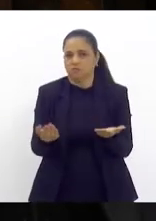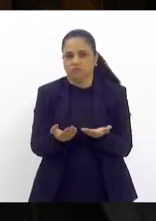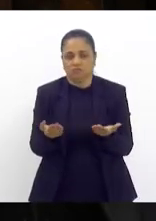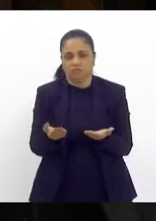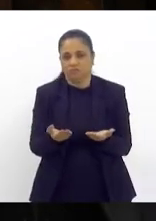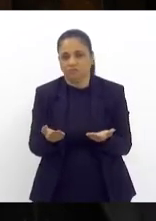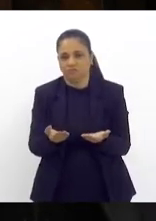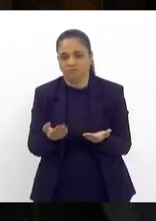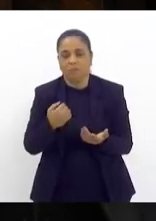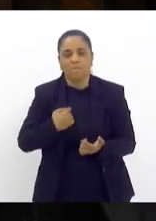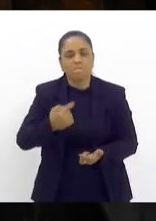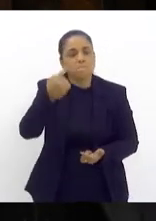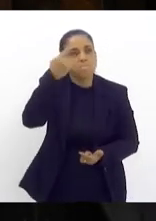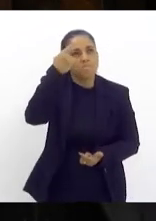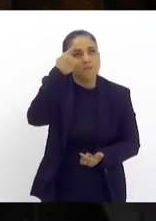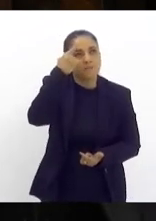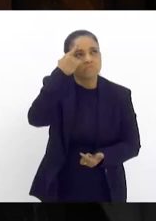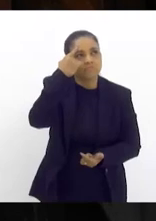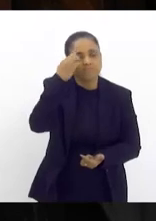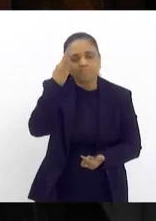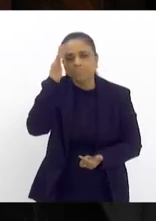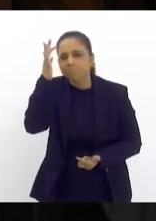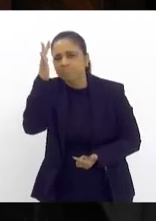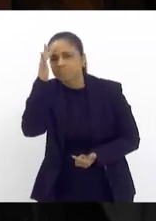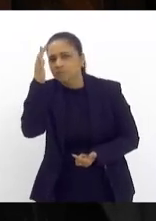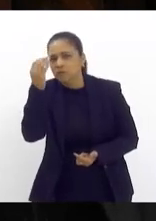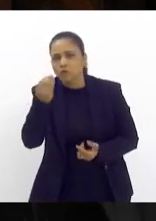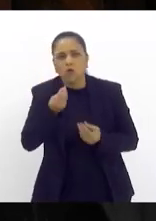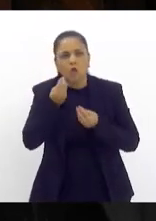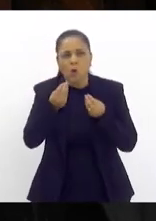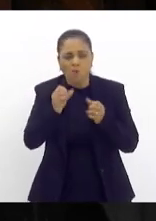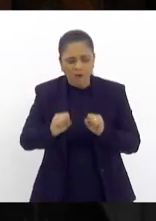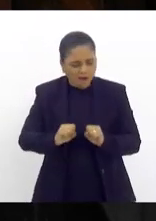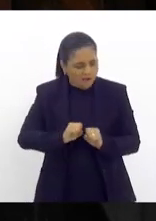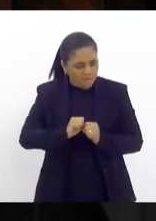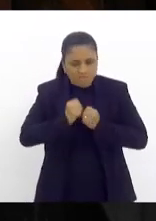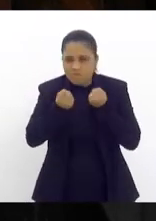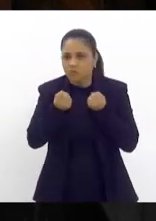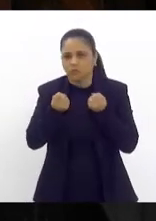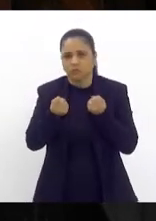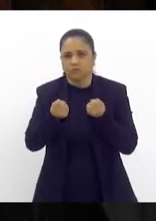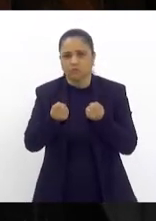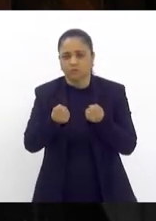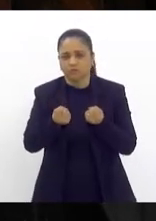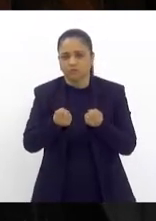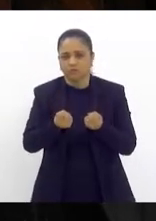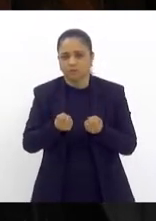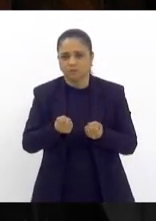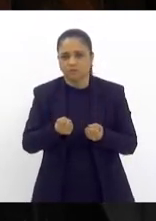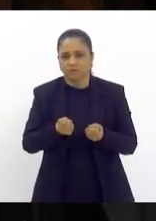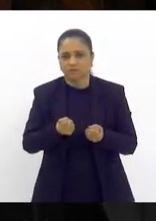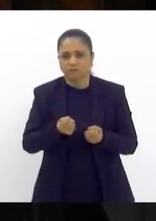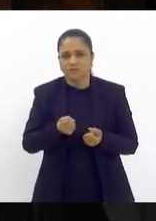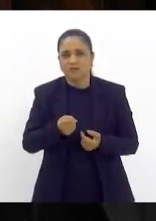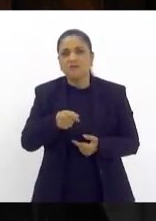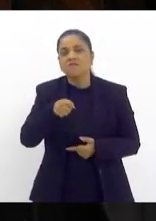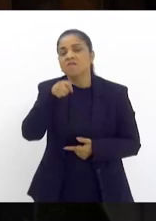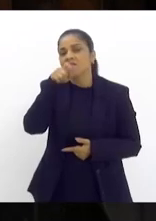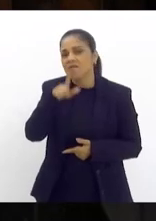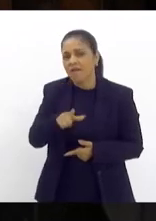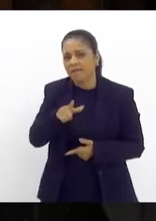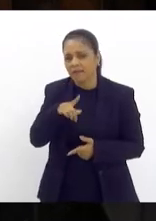e reflita, é uma situação revoltante, que quem tem o mínimo